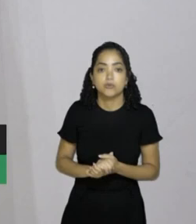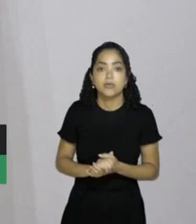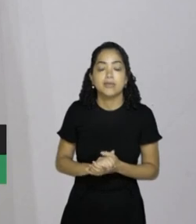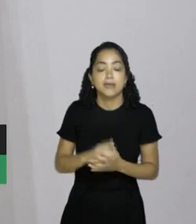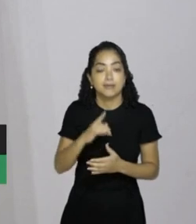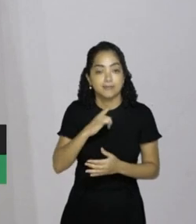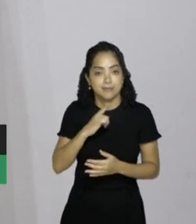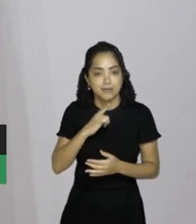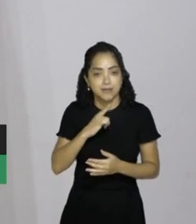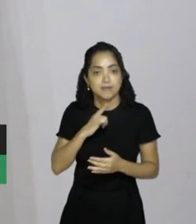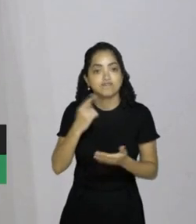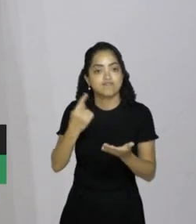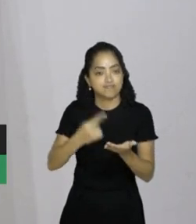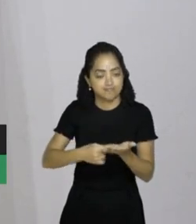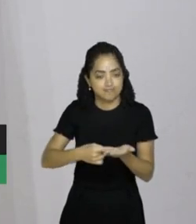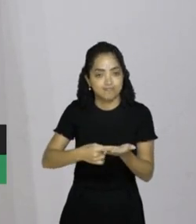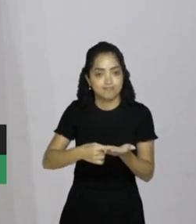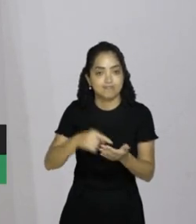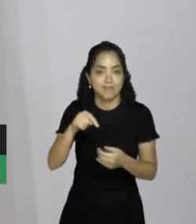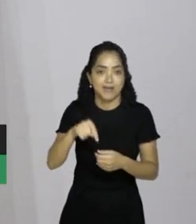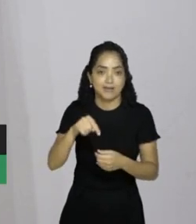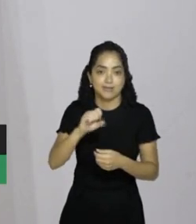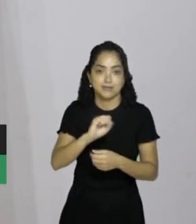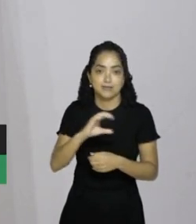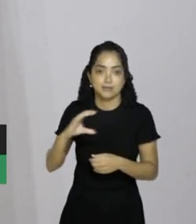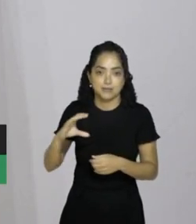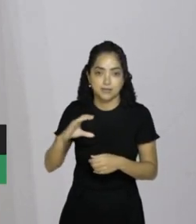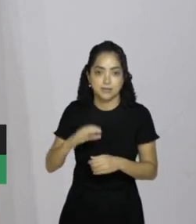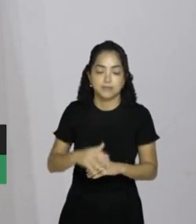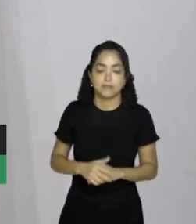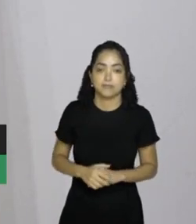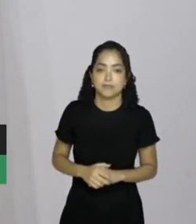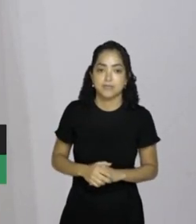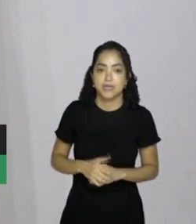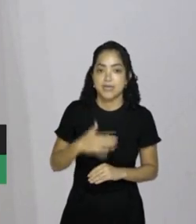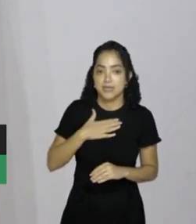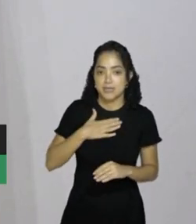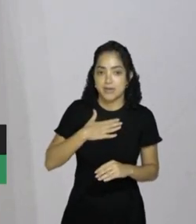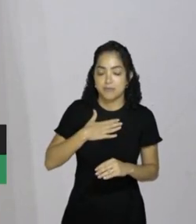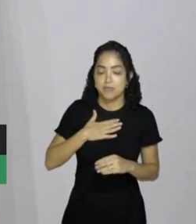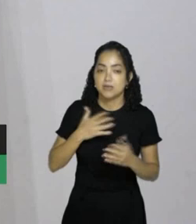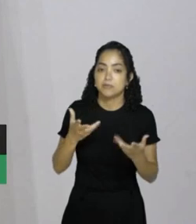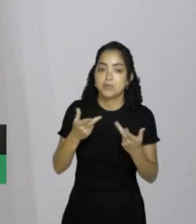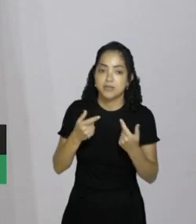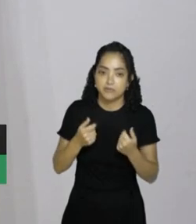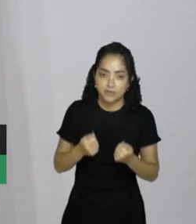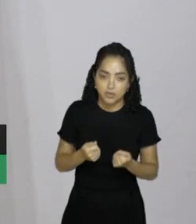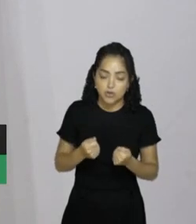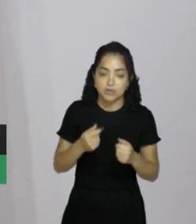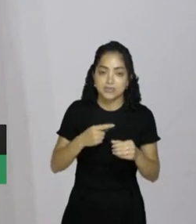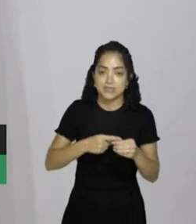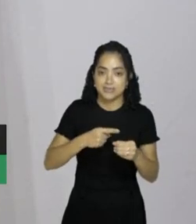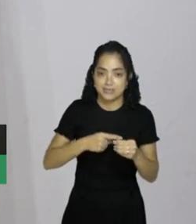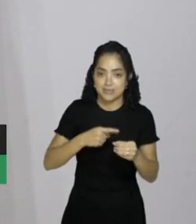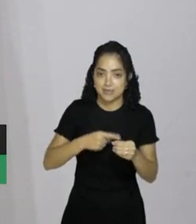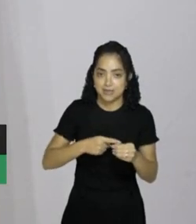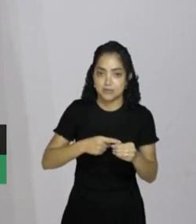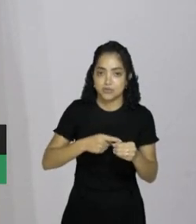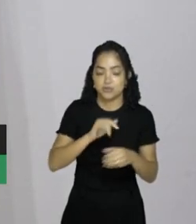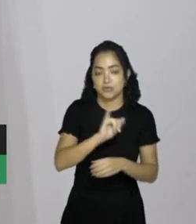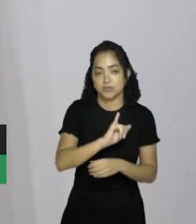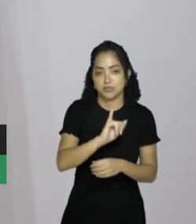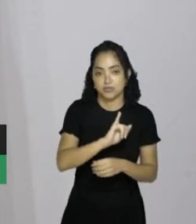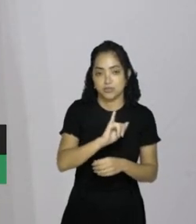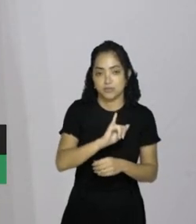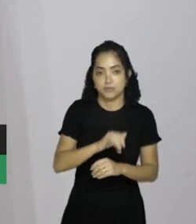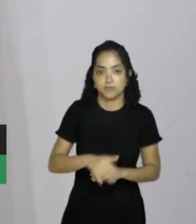realizado aqui no nosso estado na minha maravilhosa cidade de